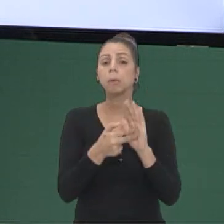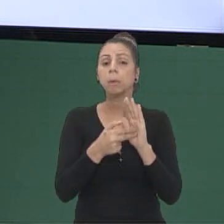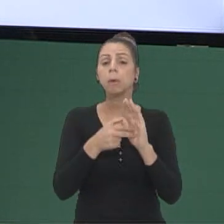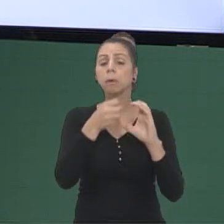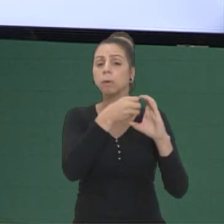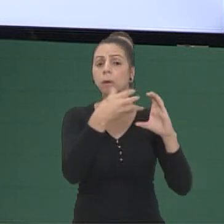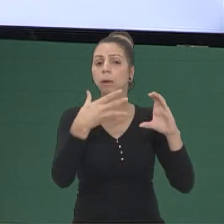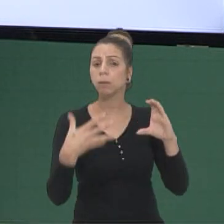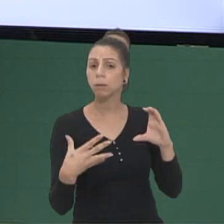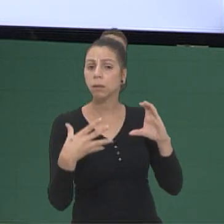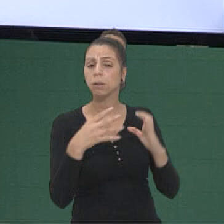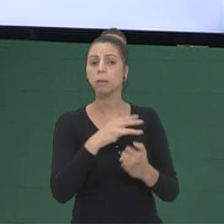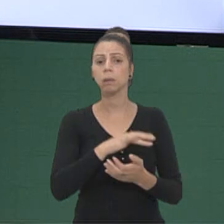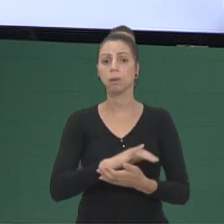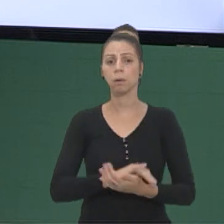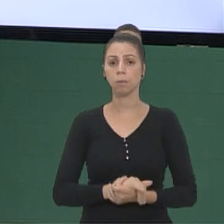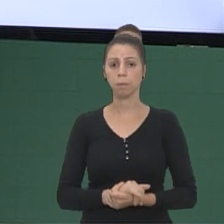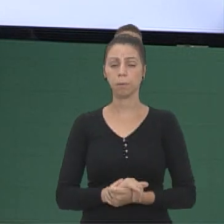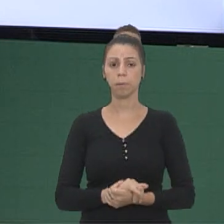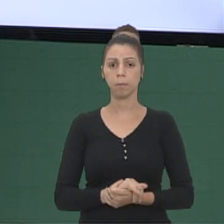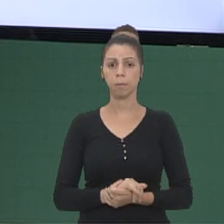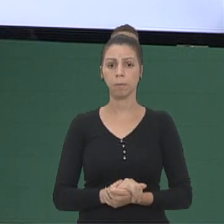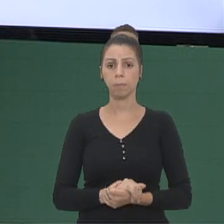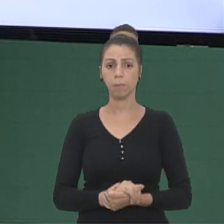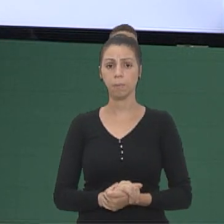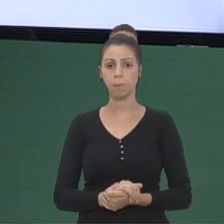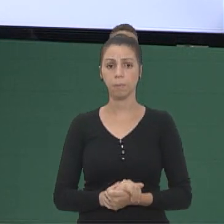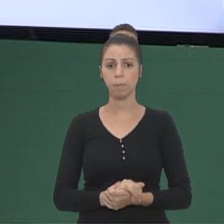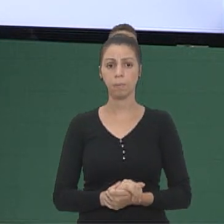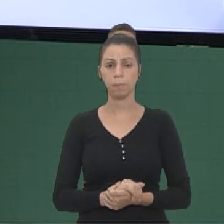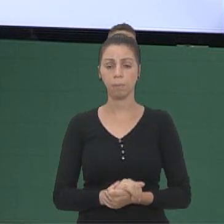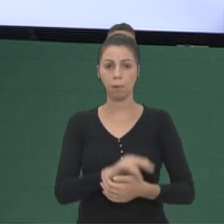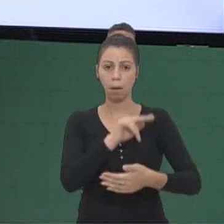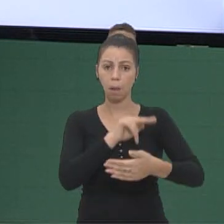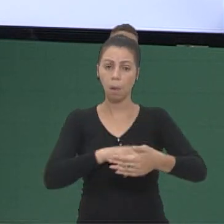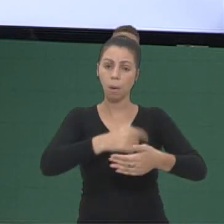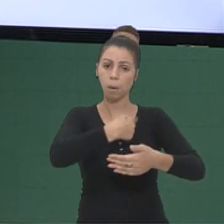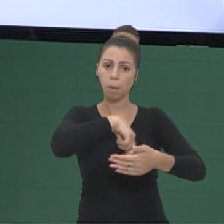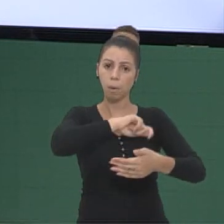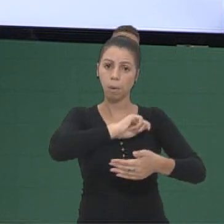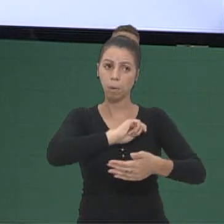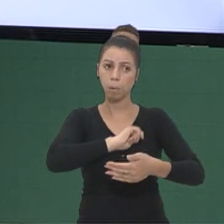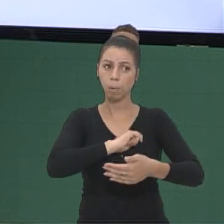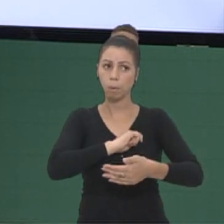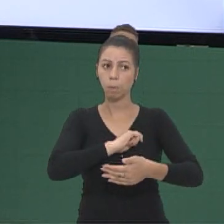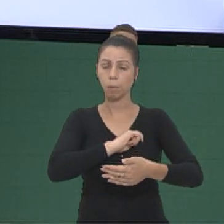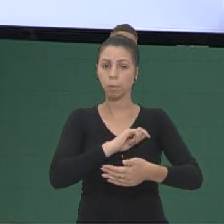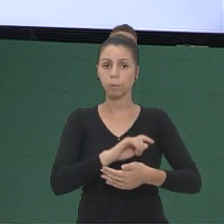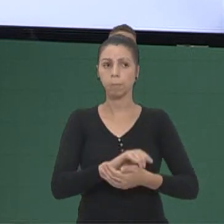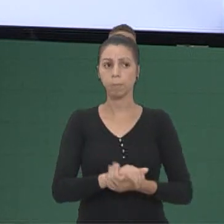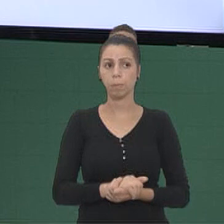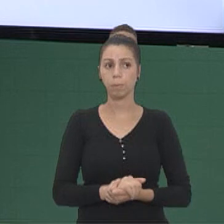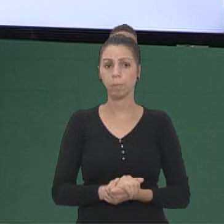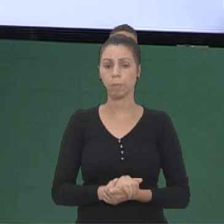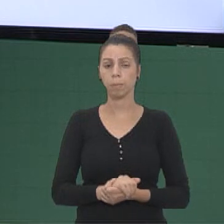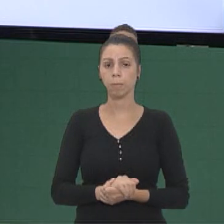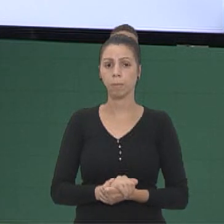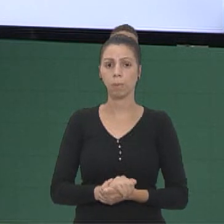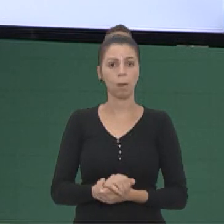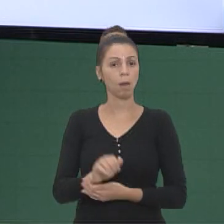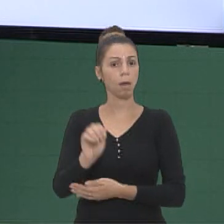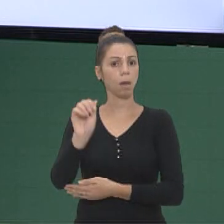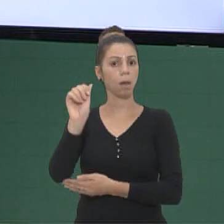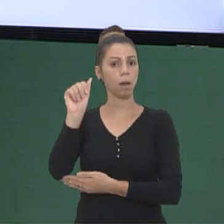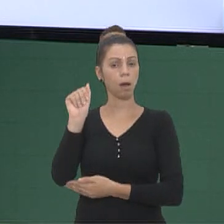obra poética? Quais são suas características? Por exemplo, versos e palavras repetidas?